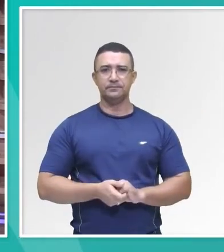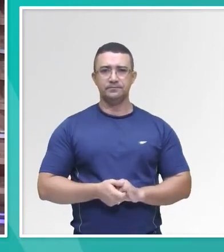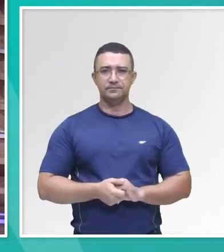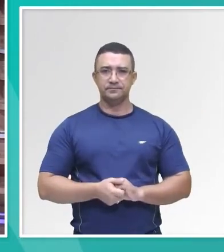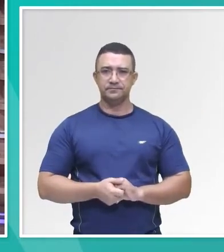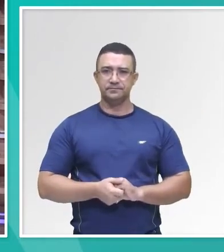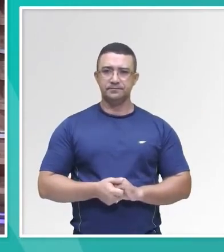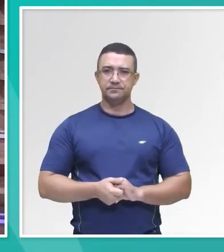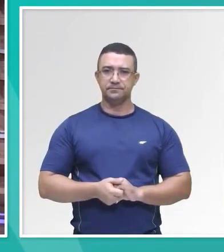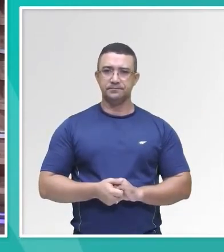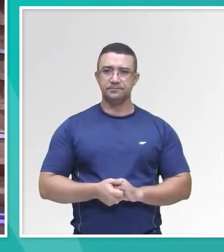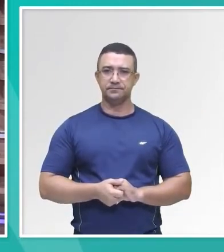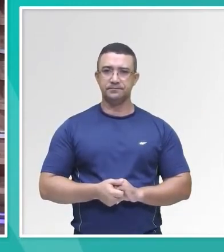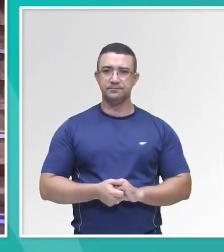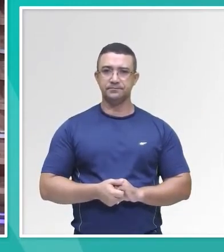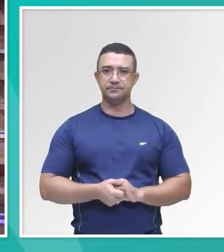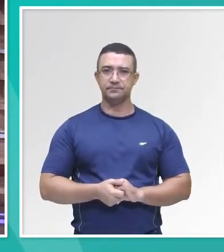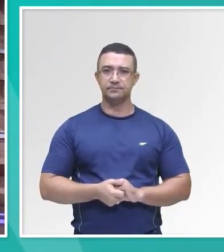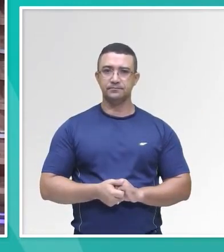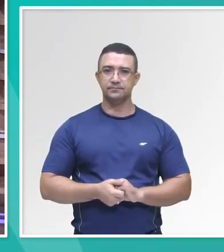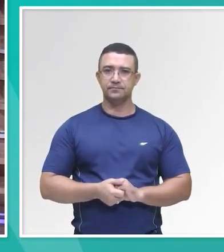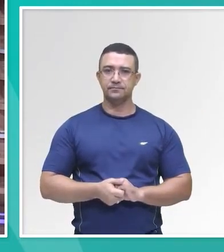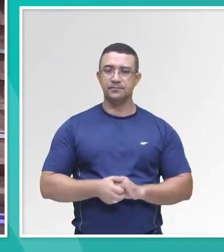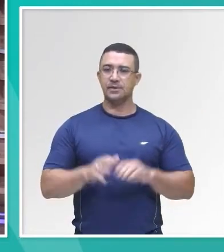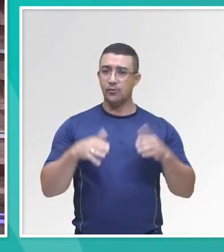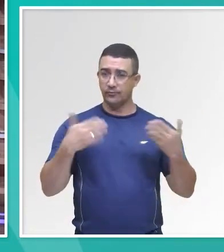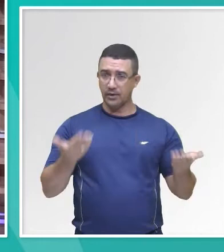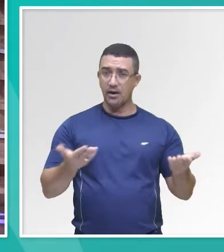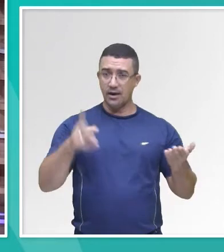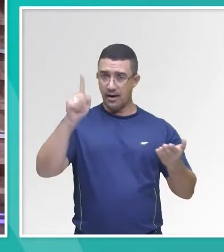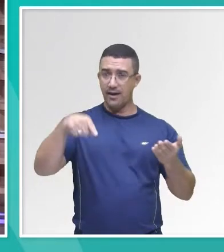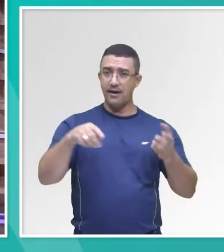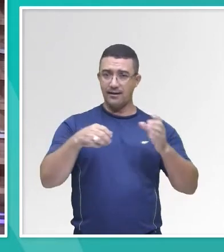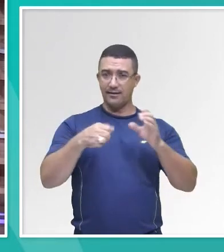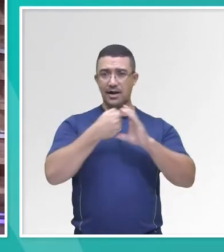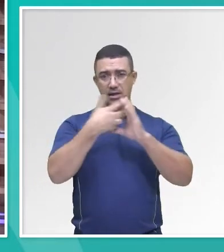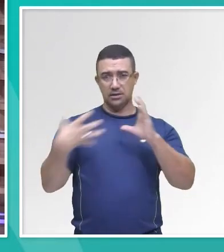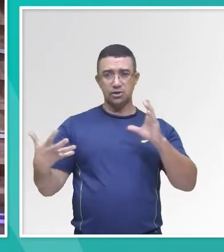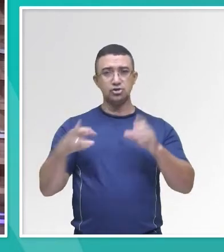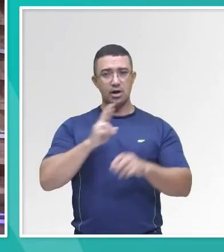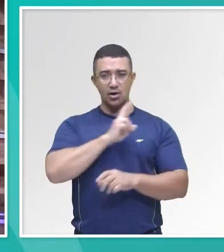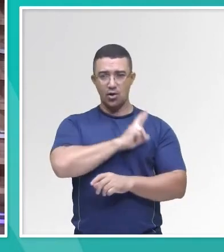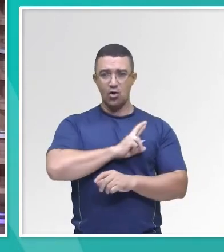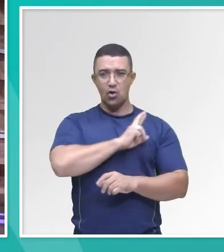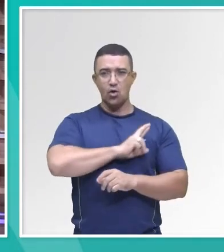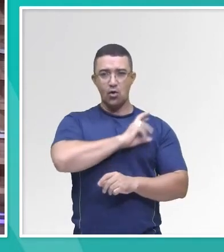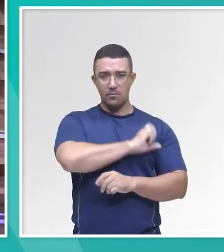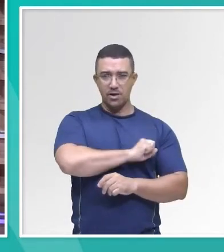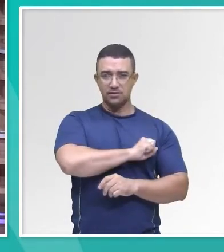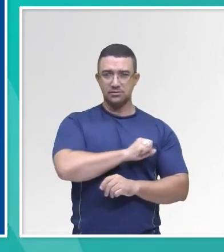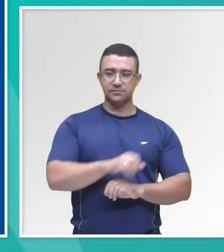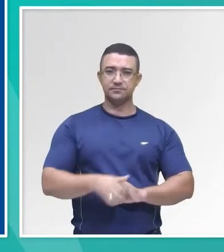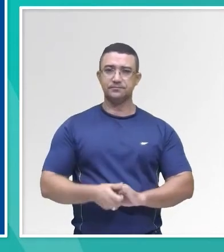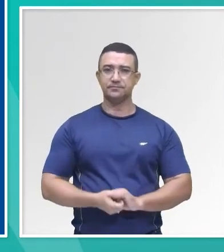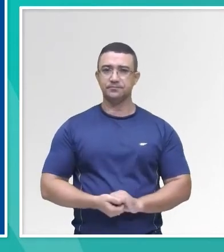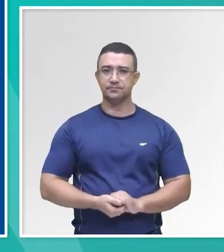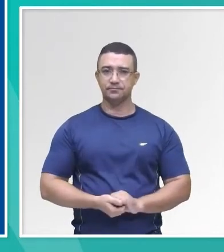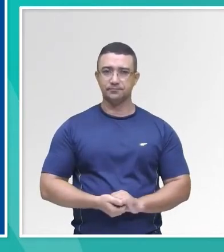o tempo atual, ok? Então, essa é uma das características do romance. Vamos prosseguindo? Vamos lá, olha